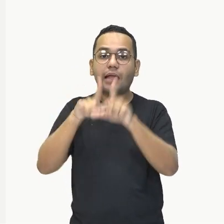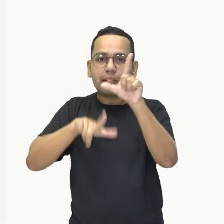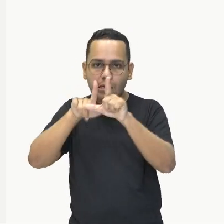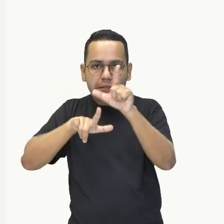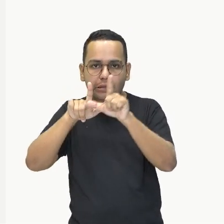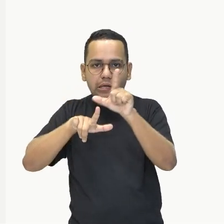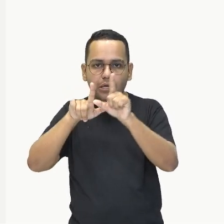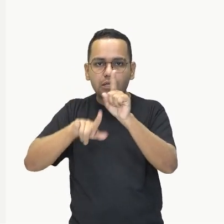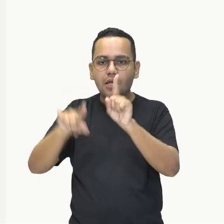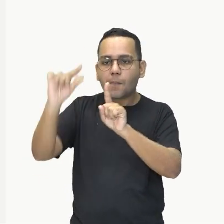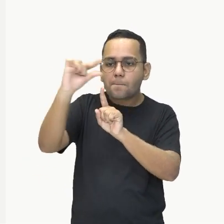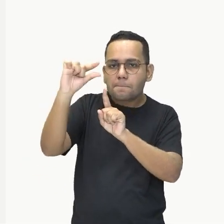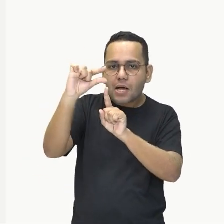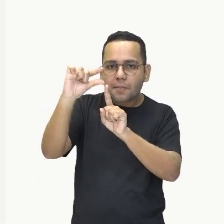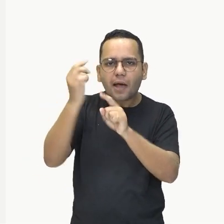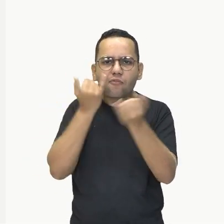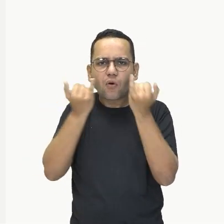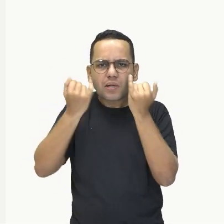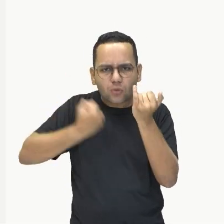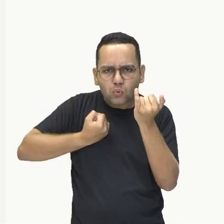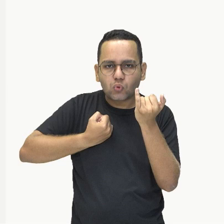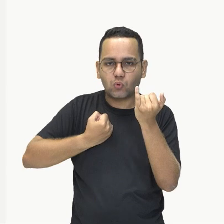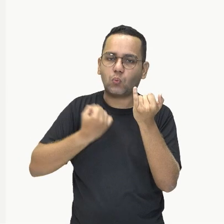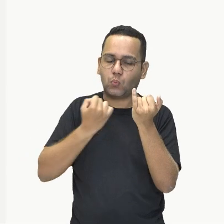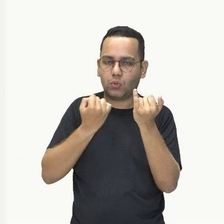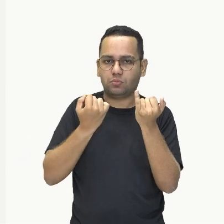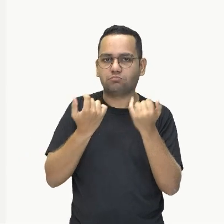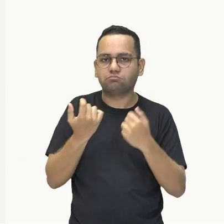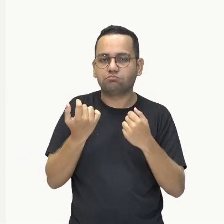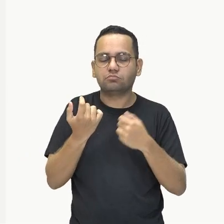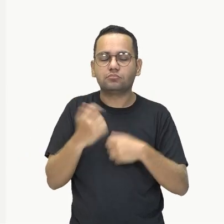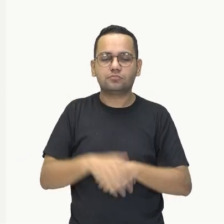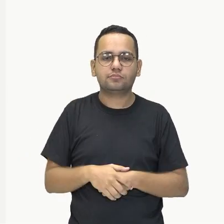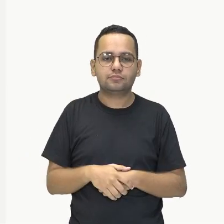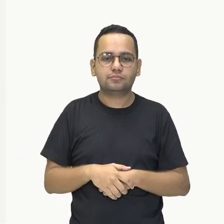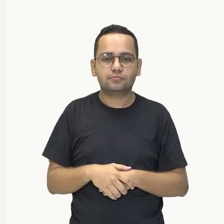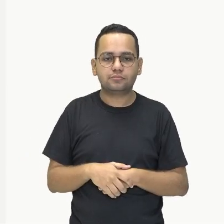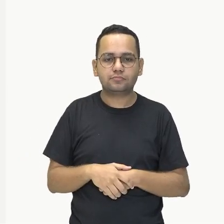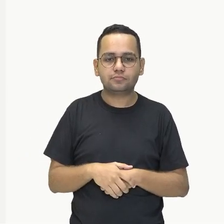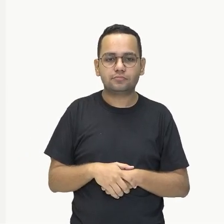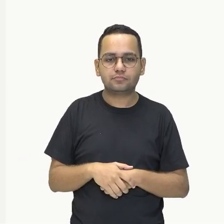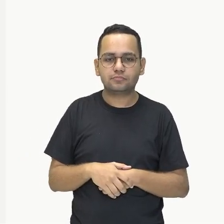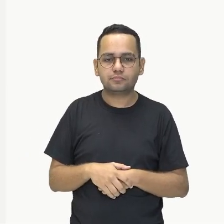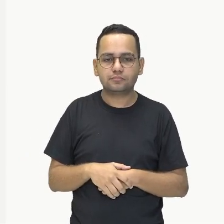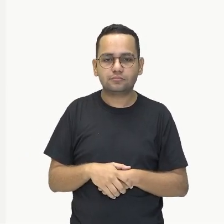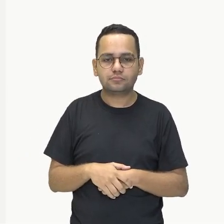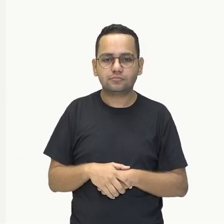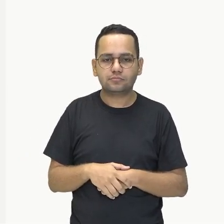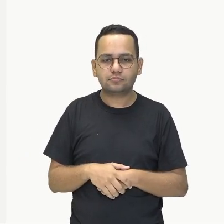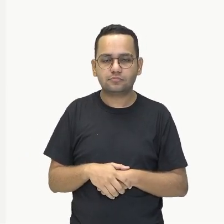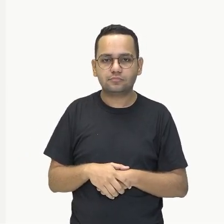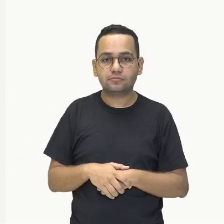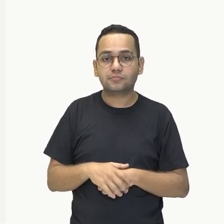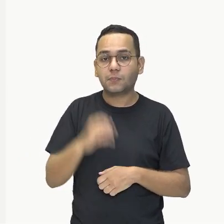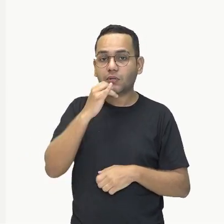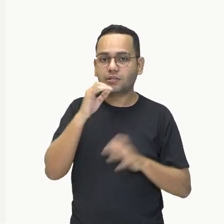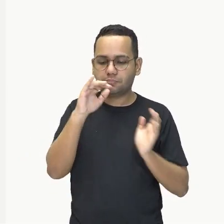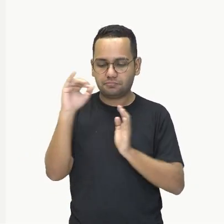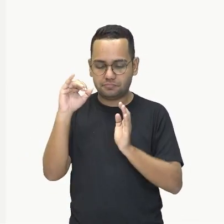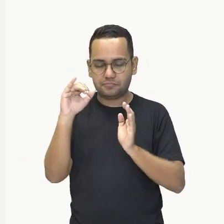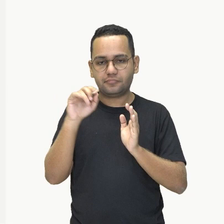literal. Então, aqui eu tenho, ó, duas letras, o A e o X. O A está